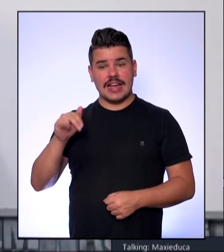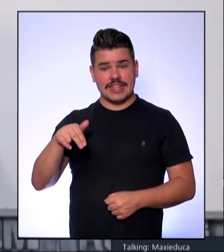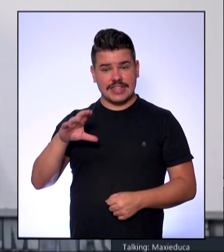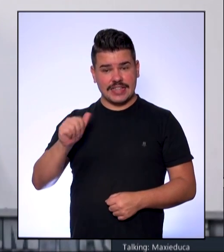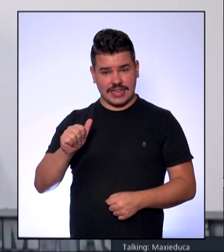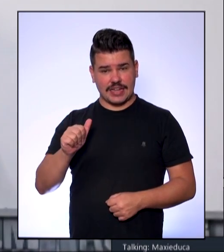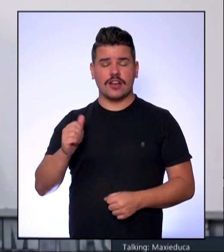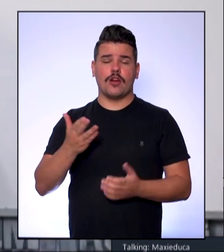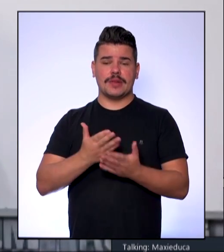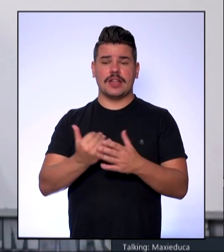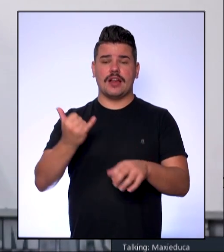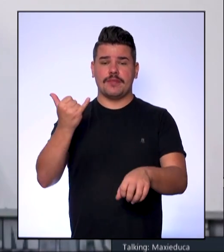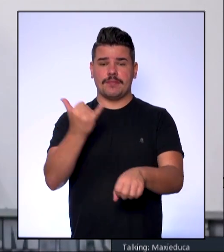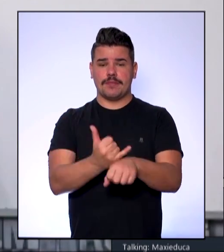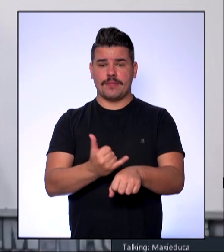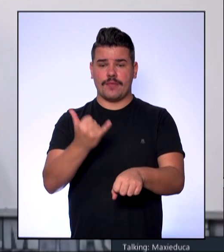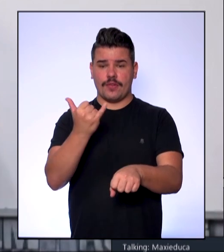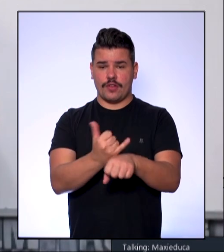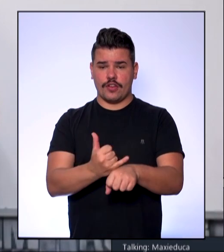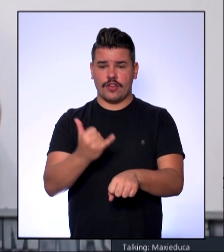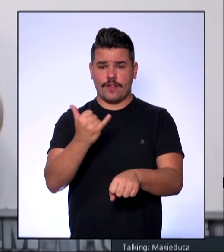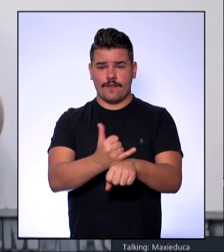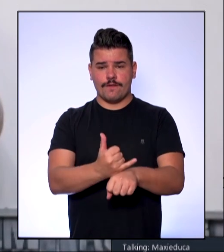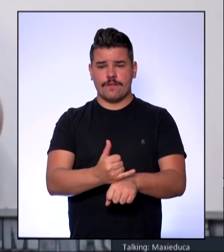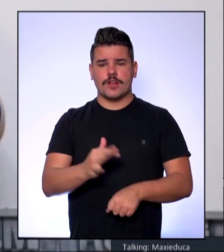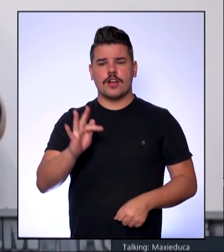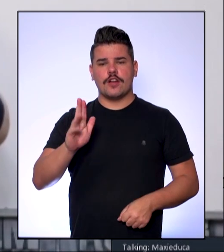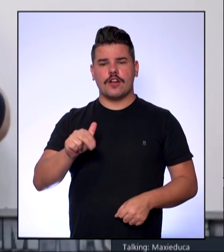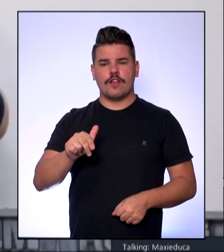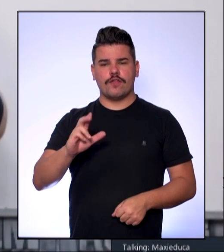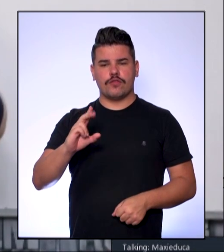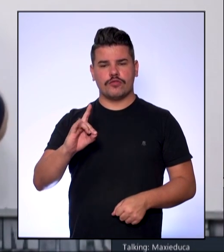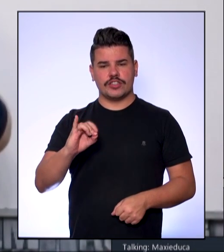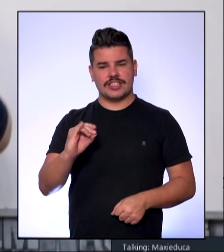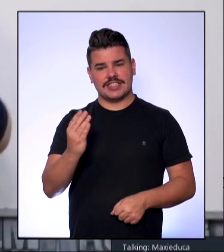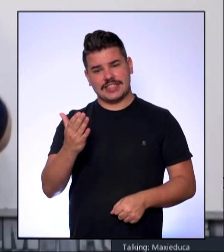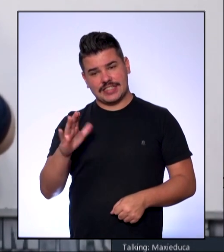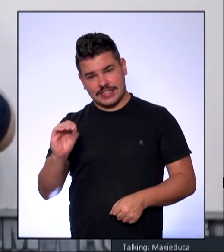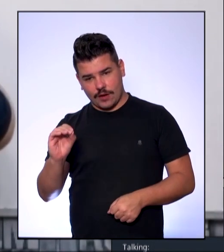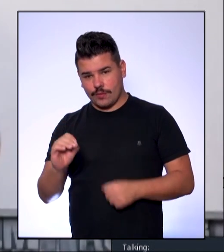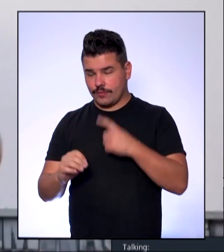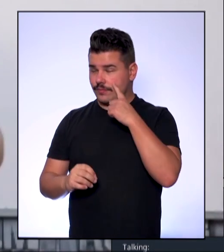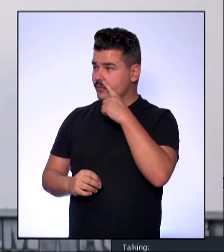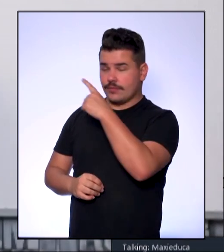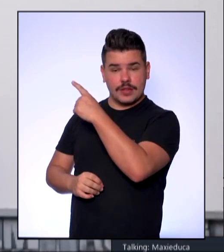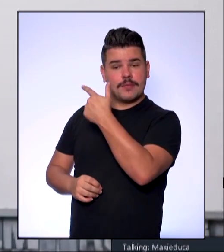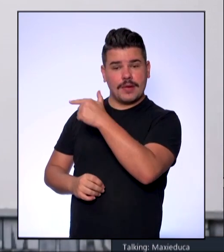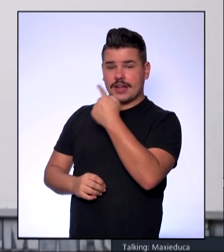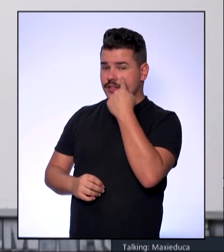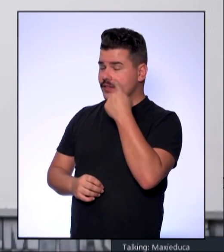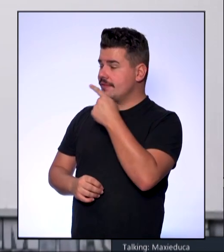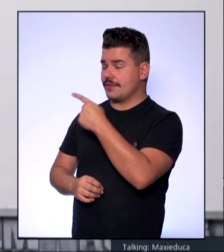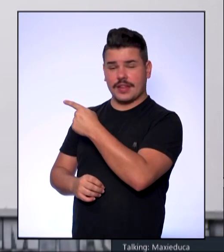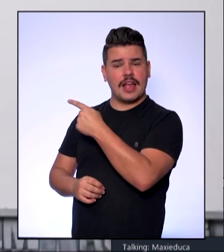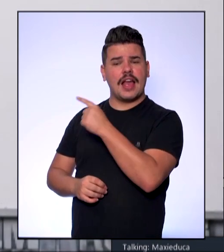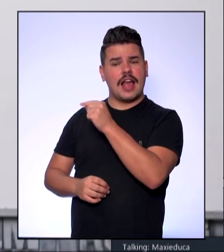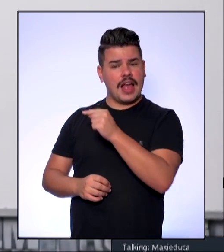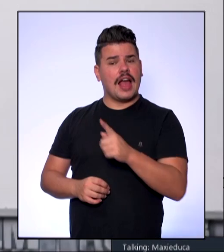fundição. Vamos jogar aqui mais algumas informações. A